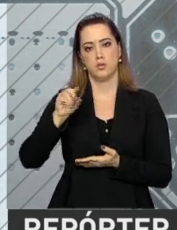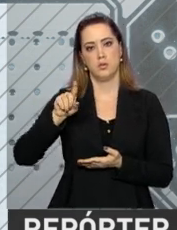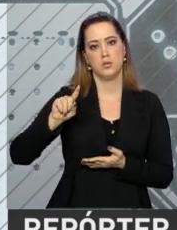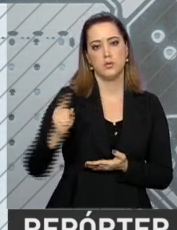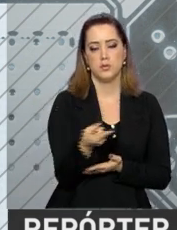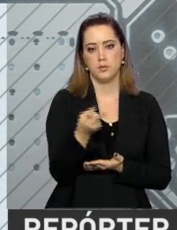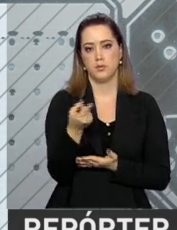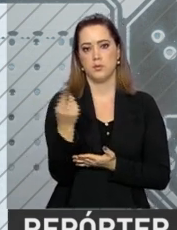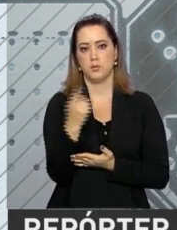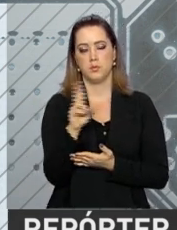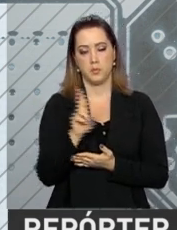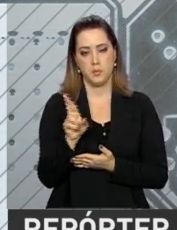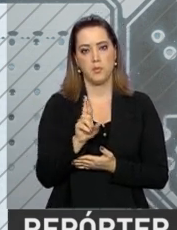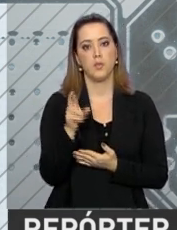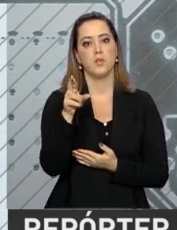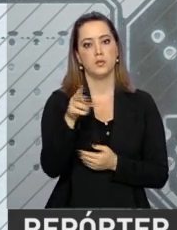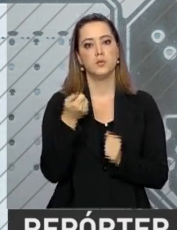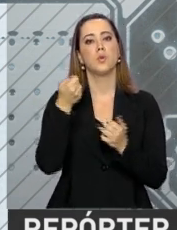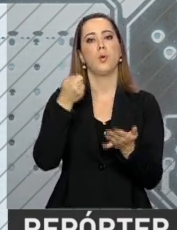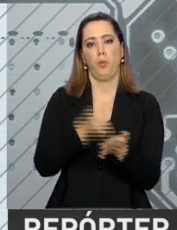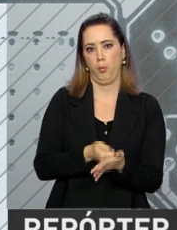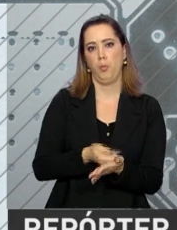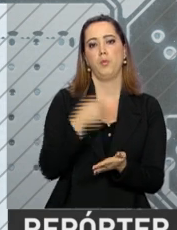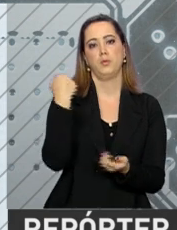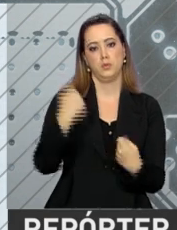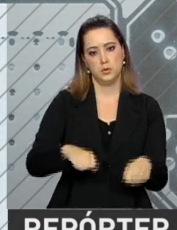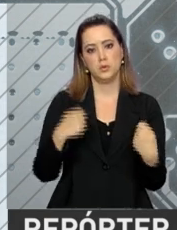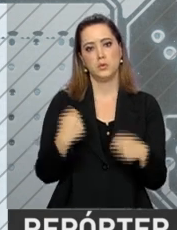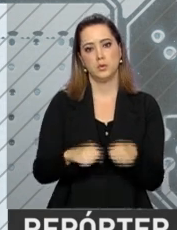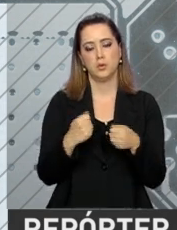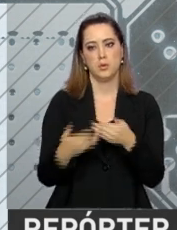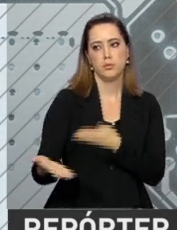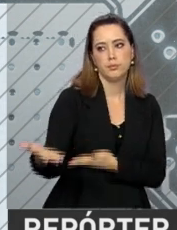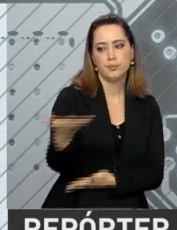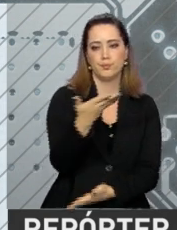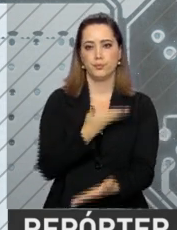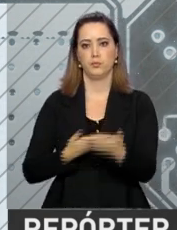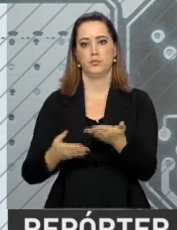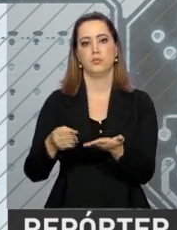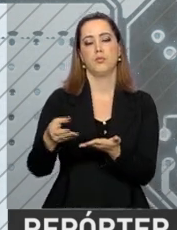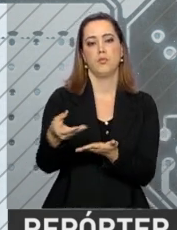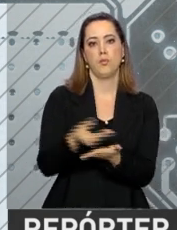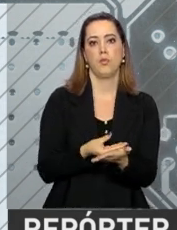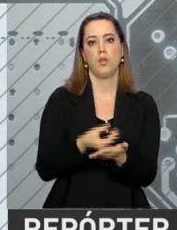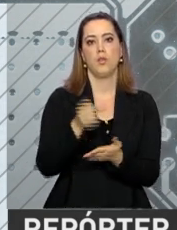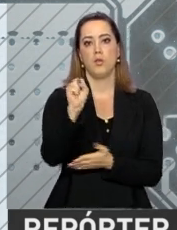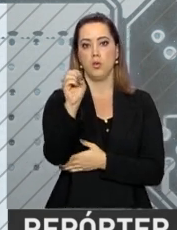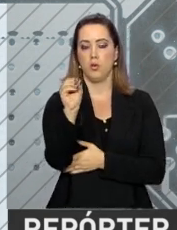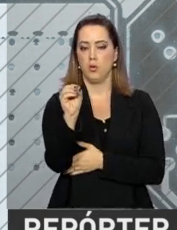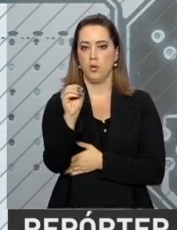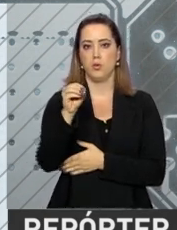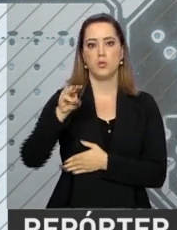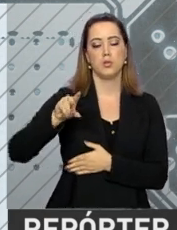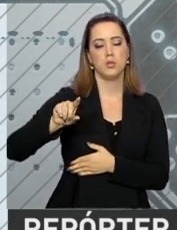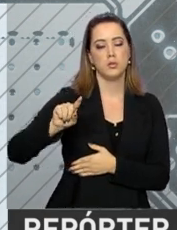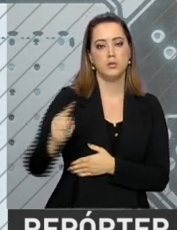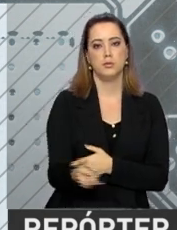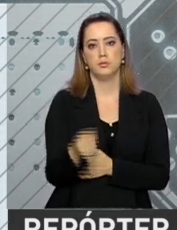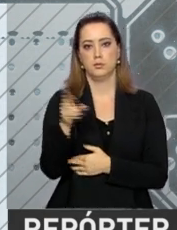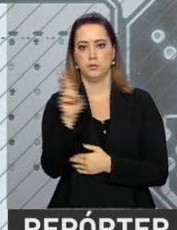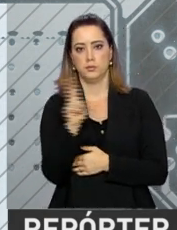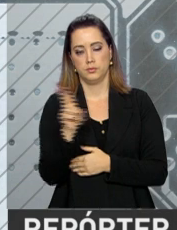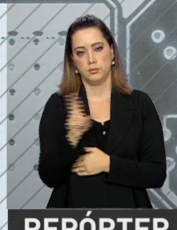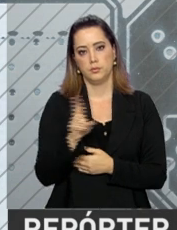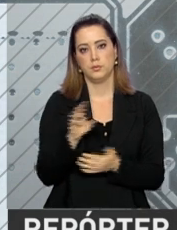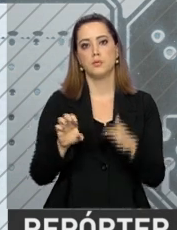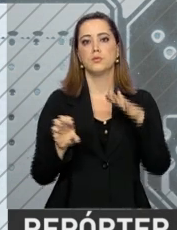por iniciativa, sendo obrigatória uma contrapartida financeira de até R$ 80 mil por parte